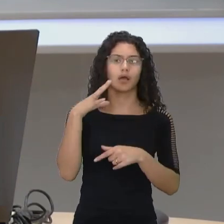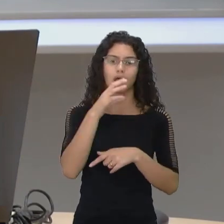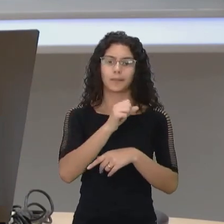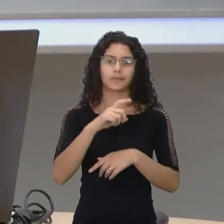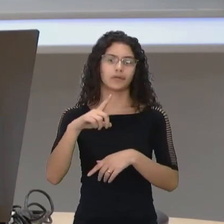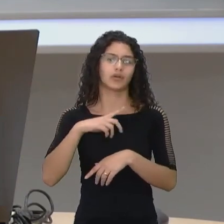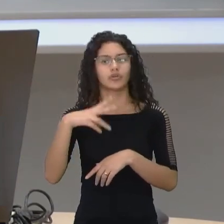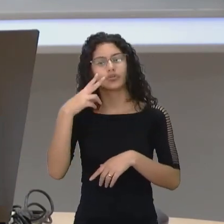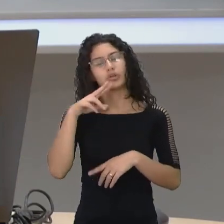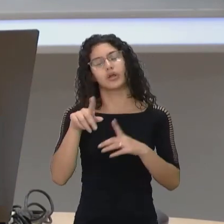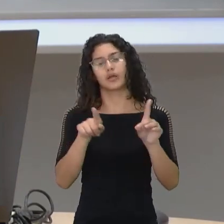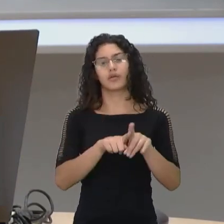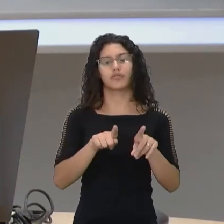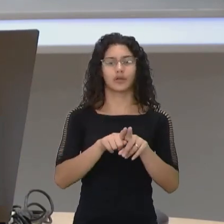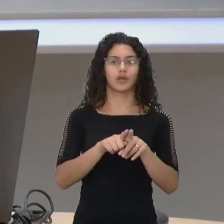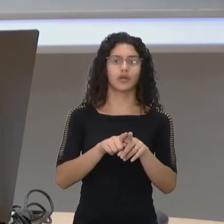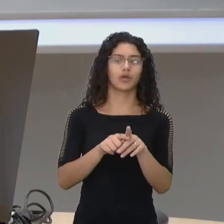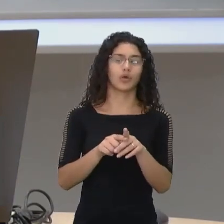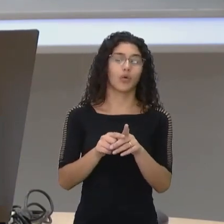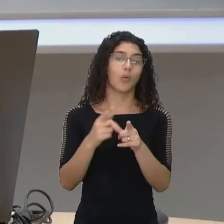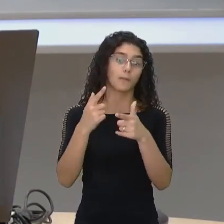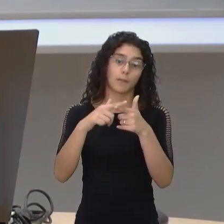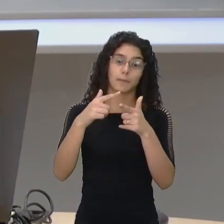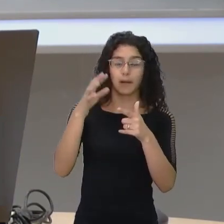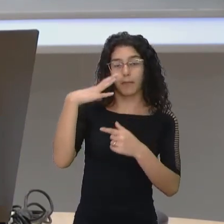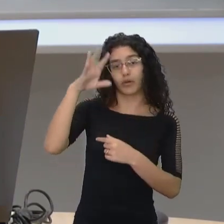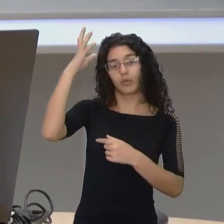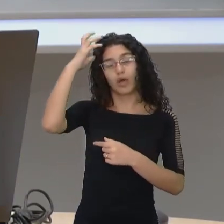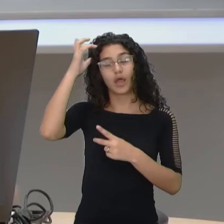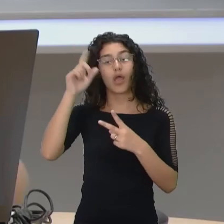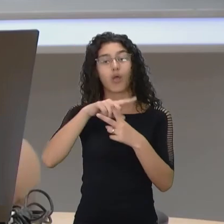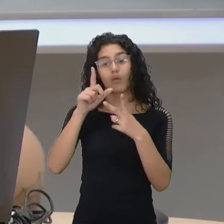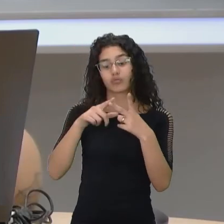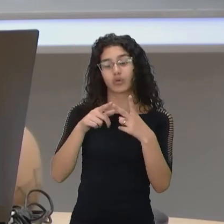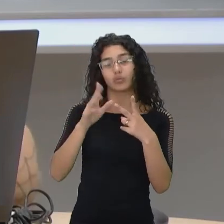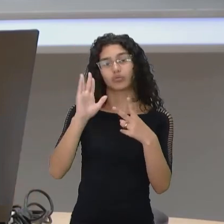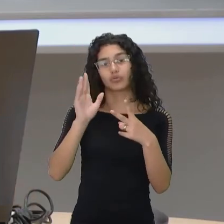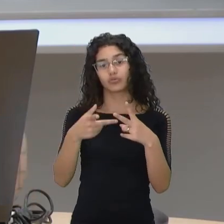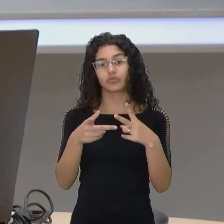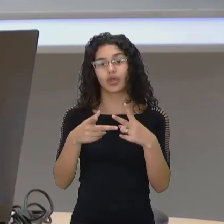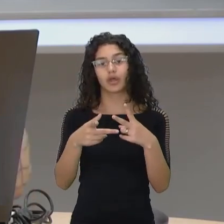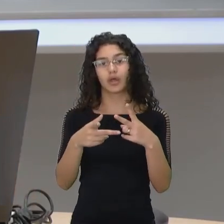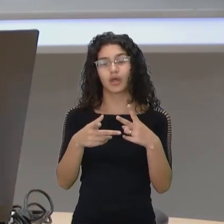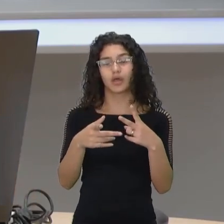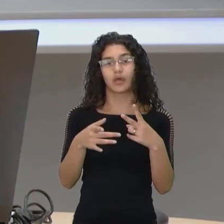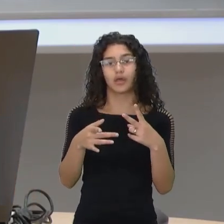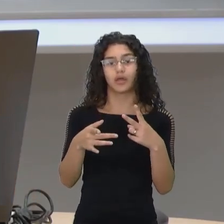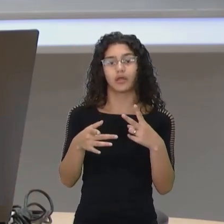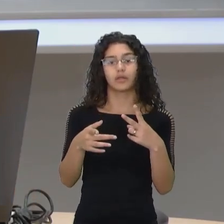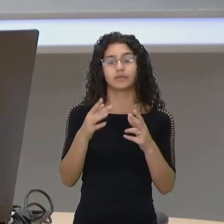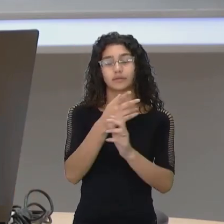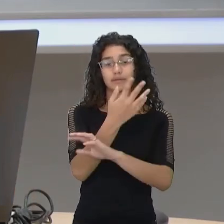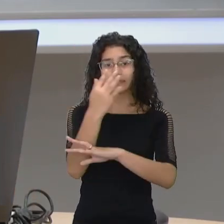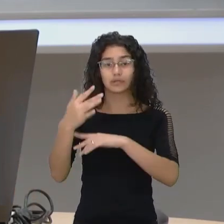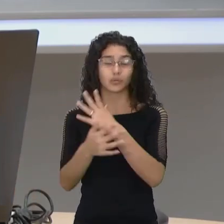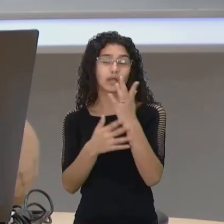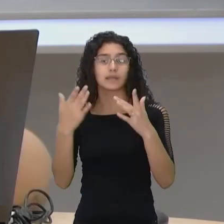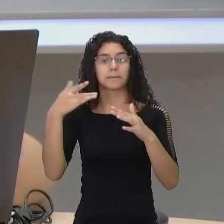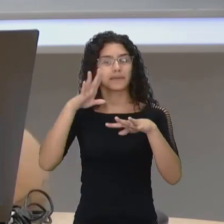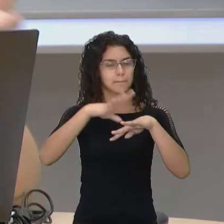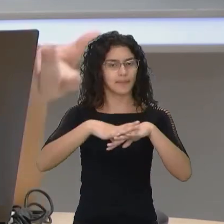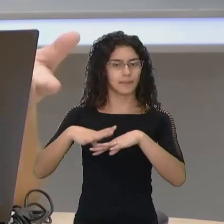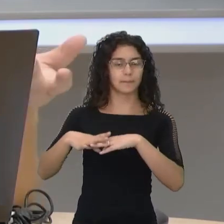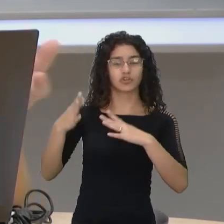mesmo, que tinha a ver com a vaidade do rei, né? O segundo já era um problema de ordem, de natureza mais